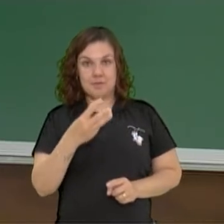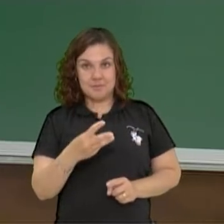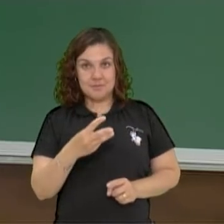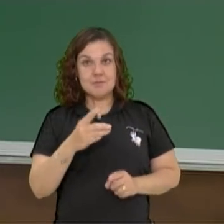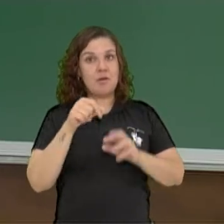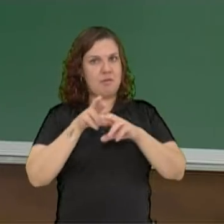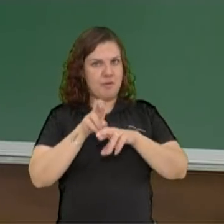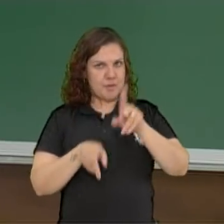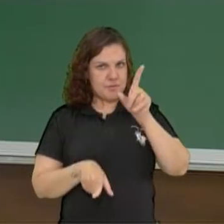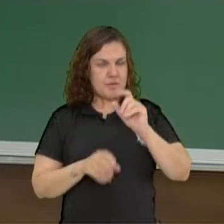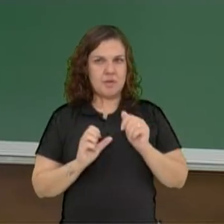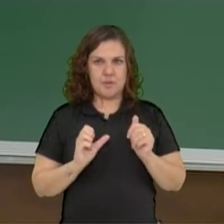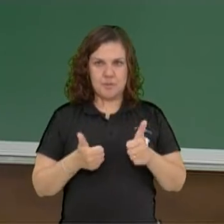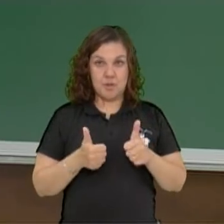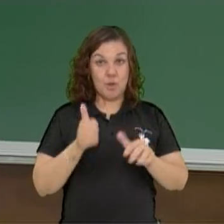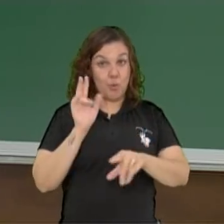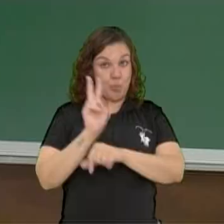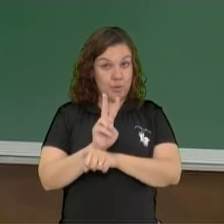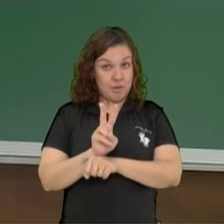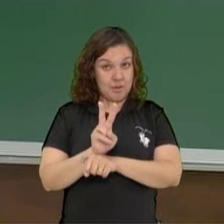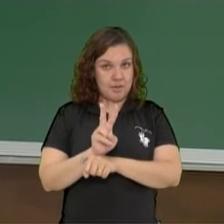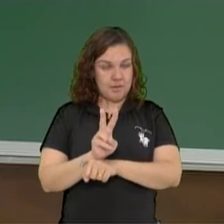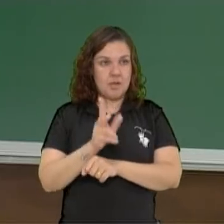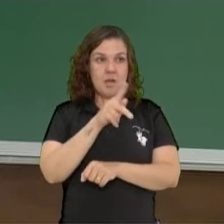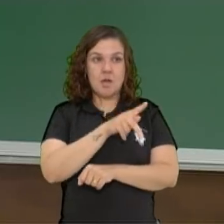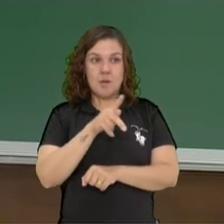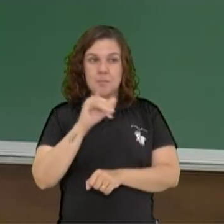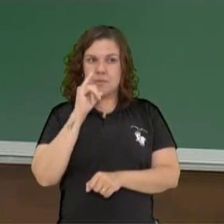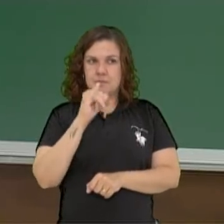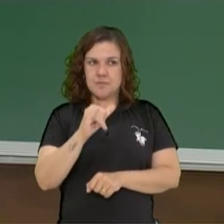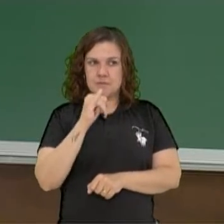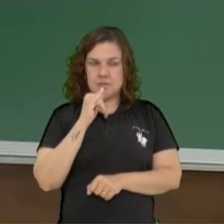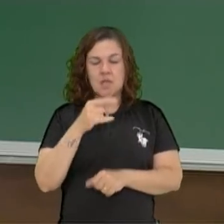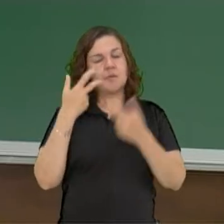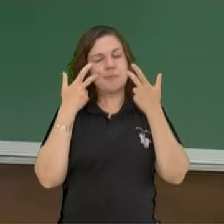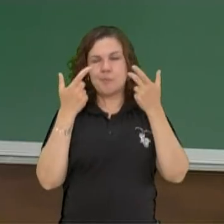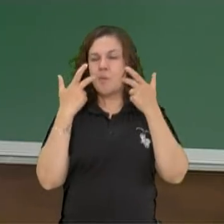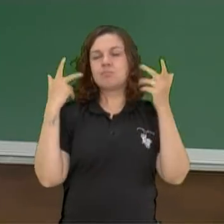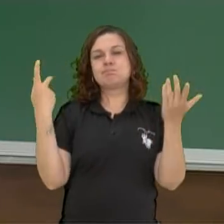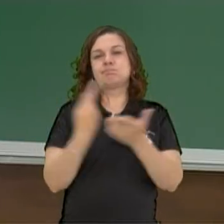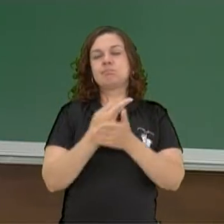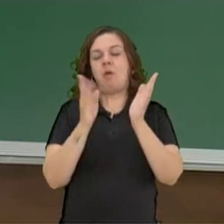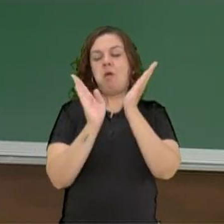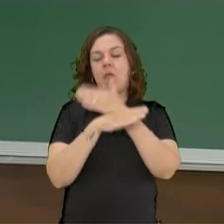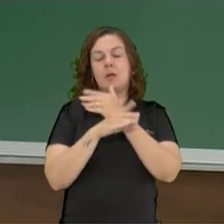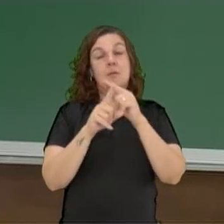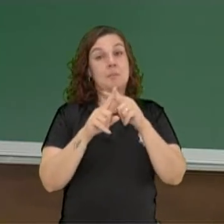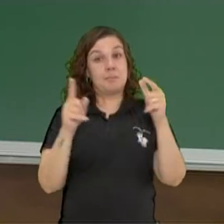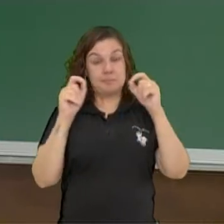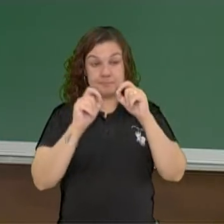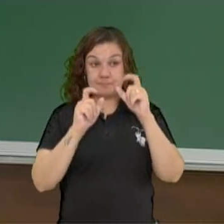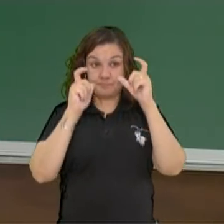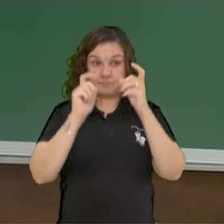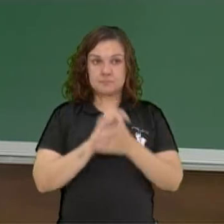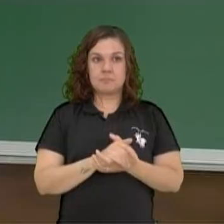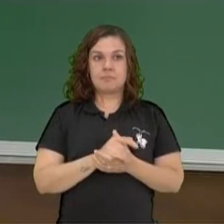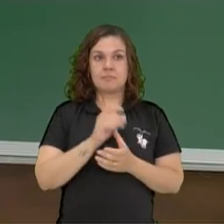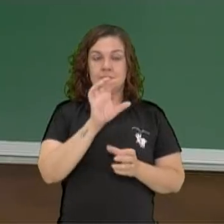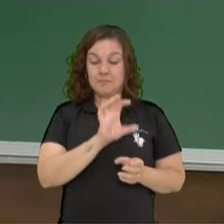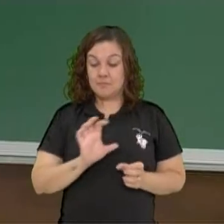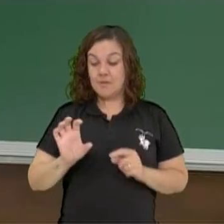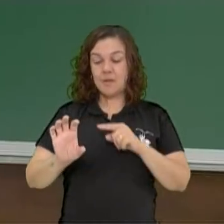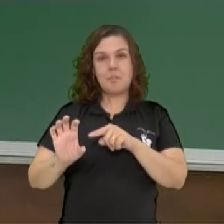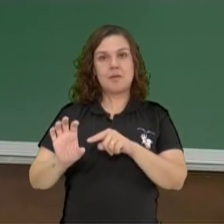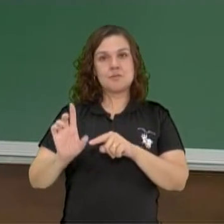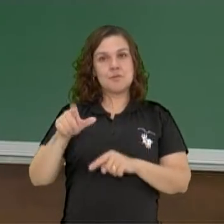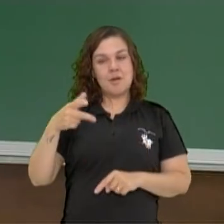muita diferença nisso, tá bom? Cuidado. A professora fala que isso é muito comum, a gente acaba confundindo, tá bom? E a